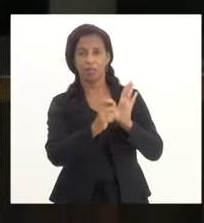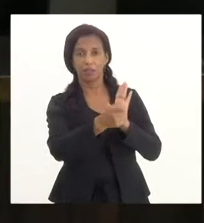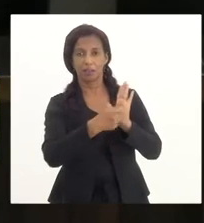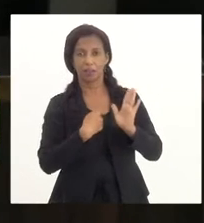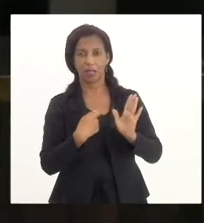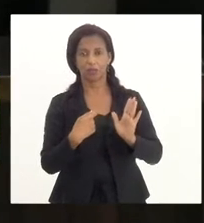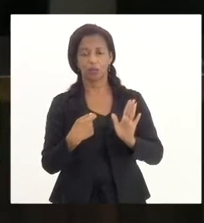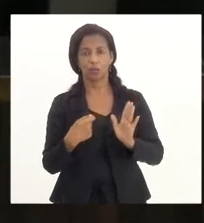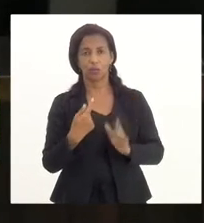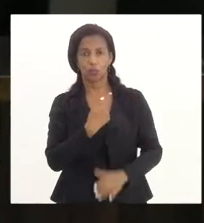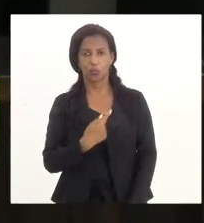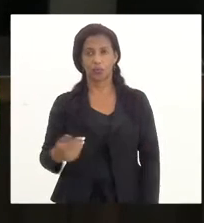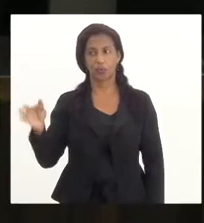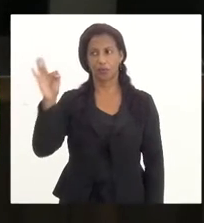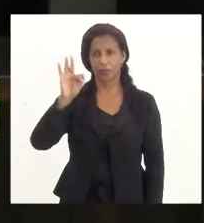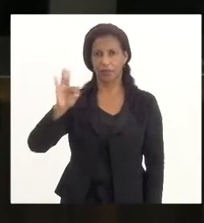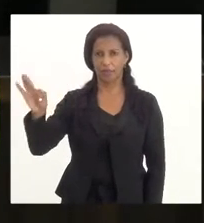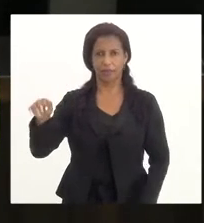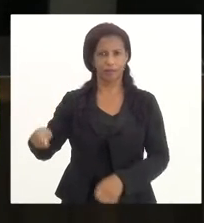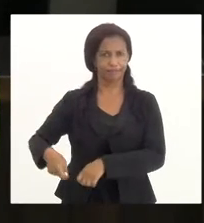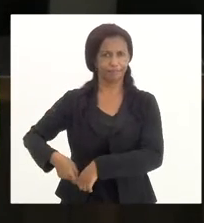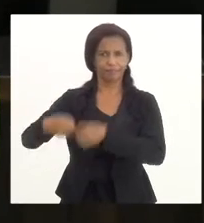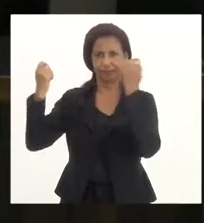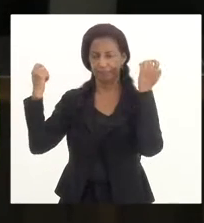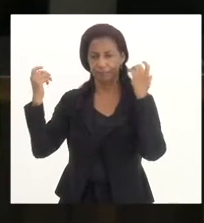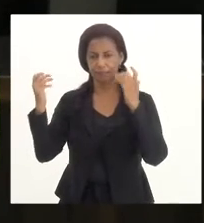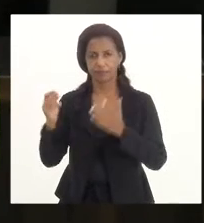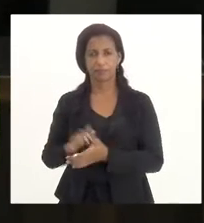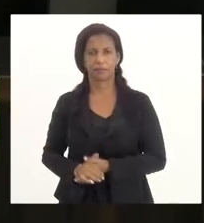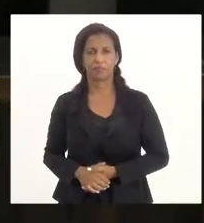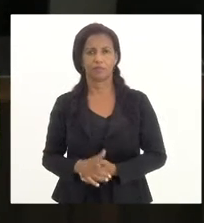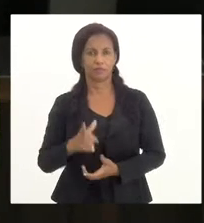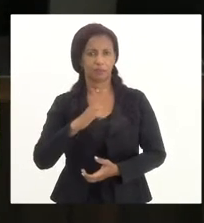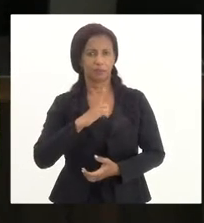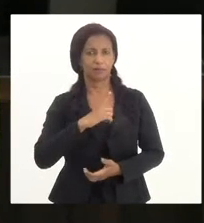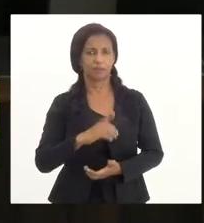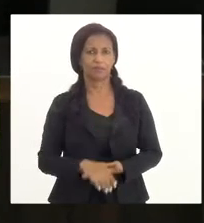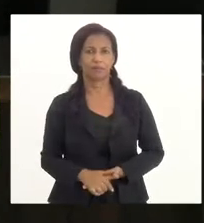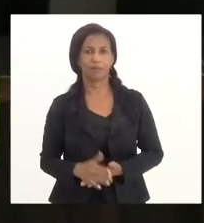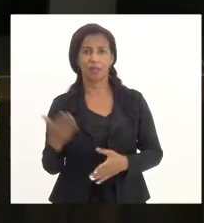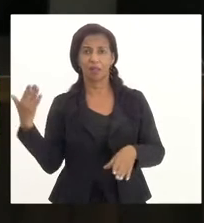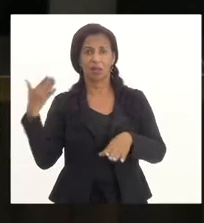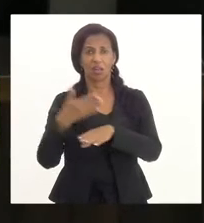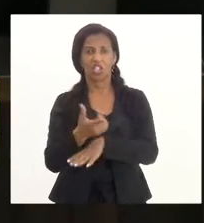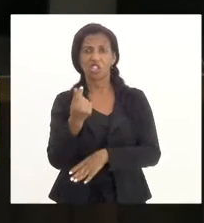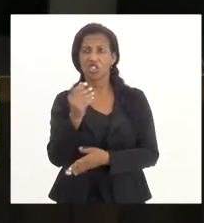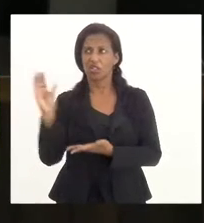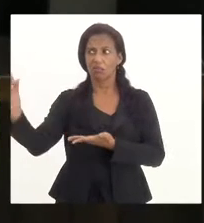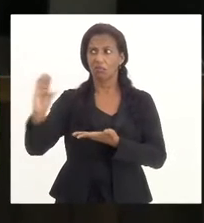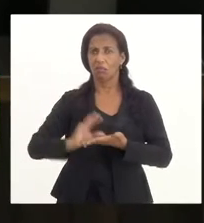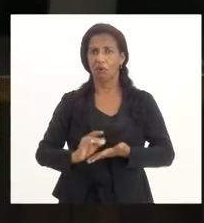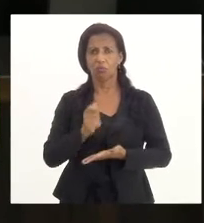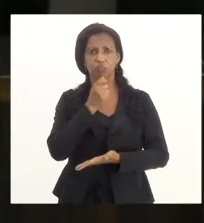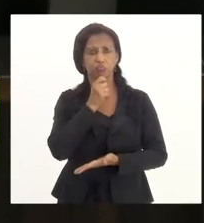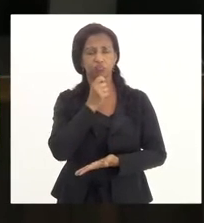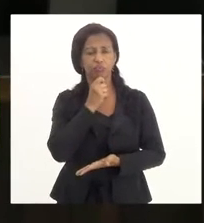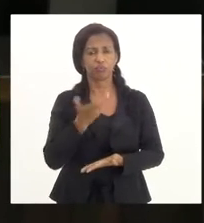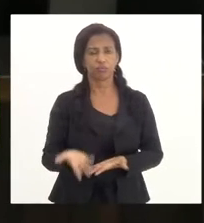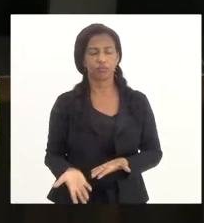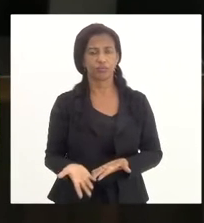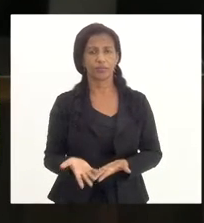com a união que eu acho uma tragédia mas temos É mas não entra nenhum dinheiro de volta eu acho